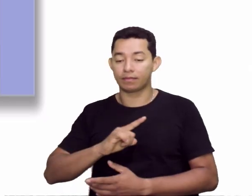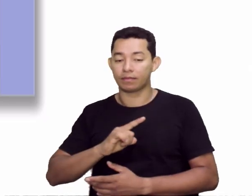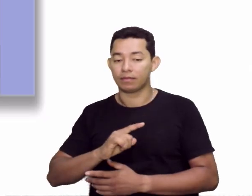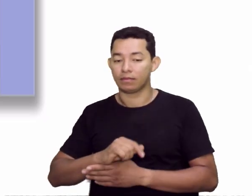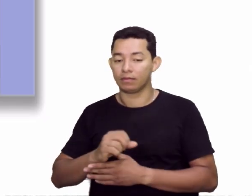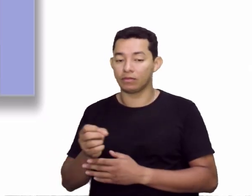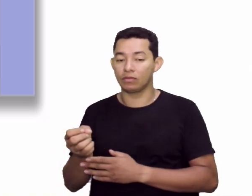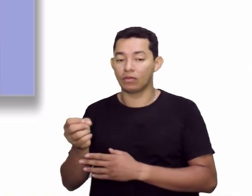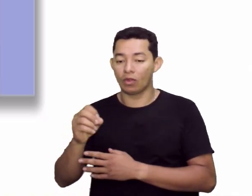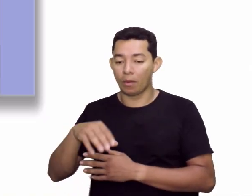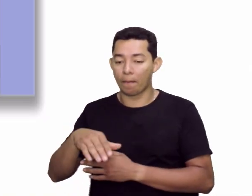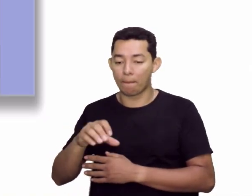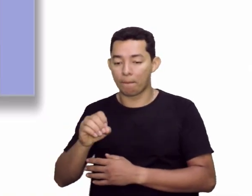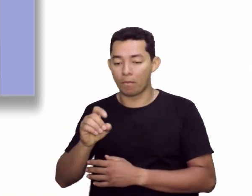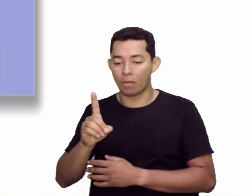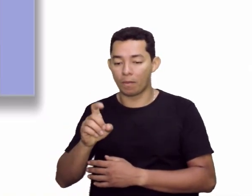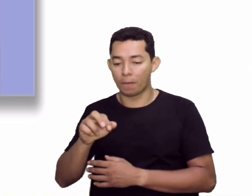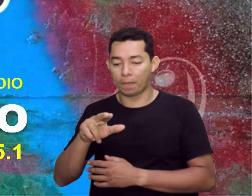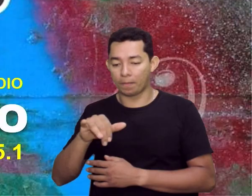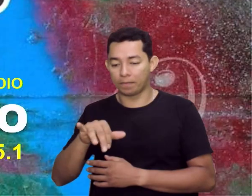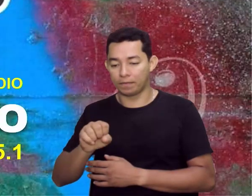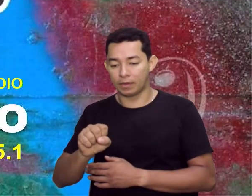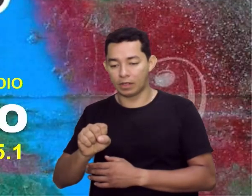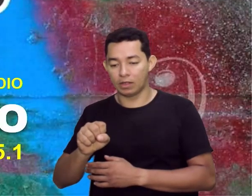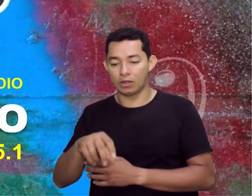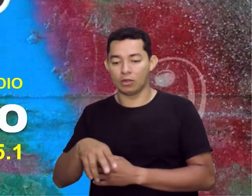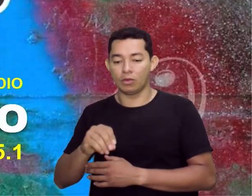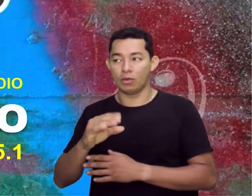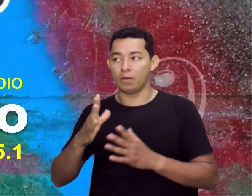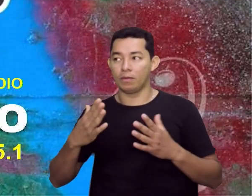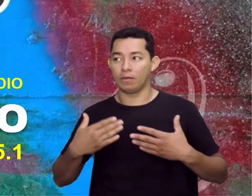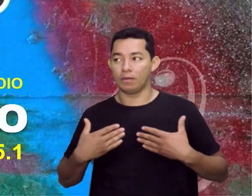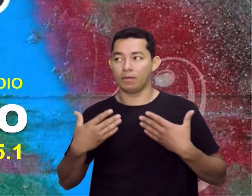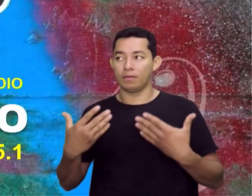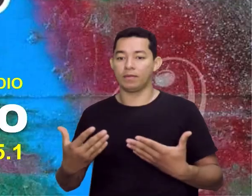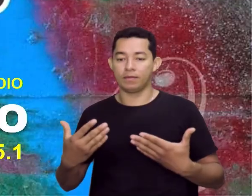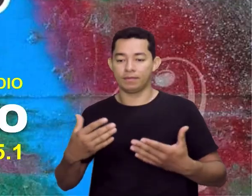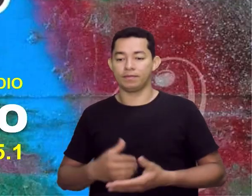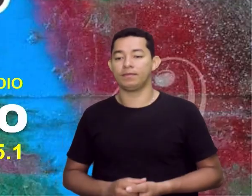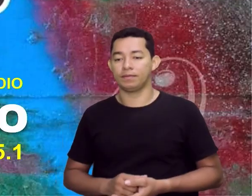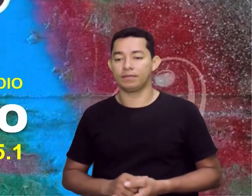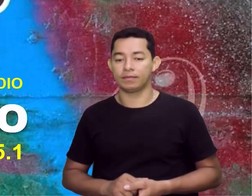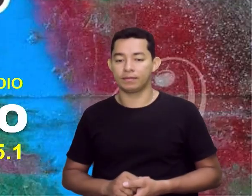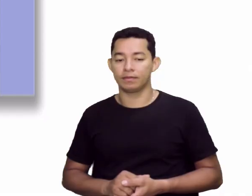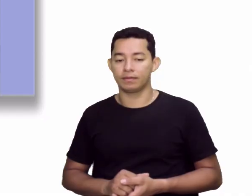o impressionismo, né? Aí.